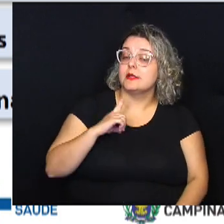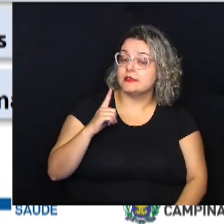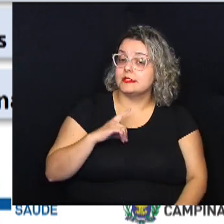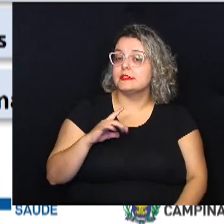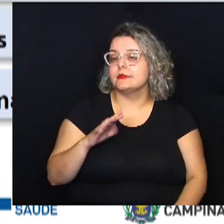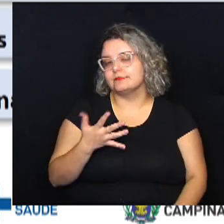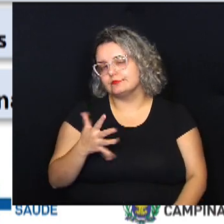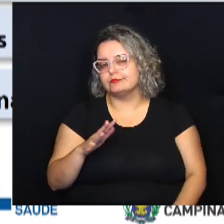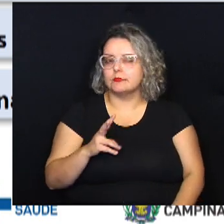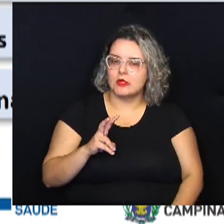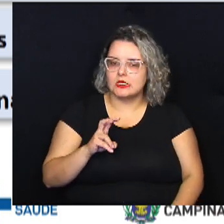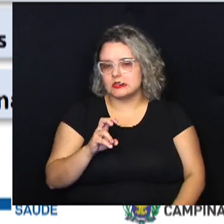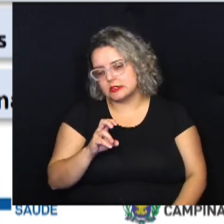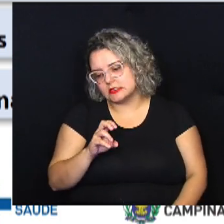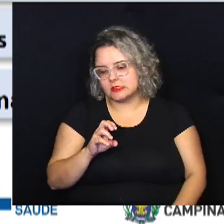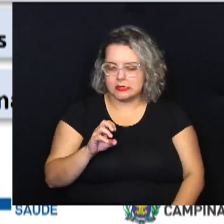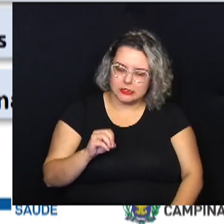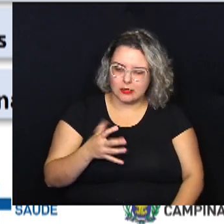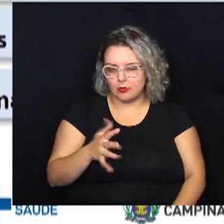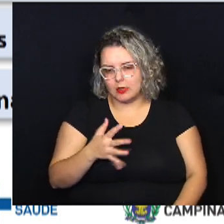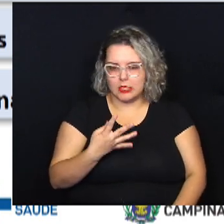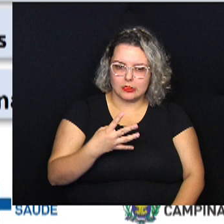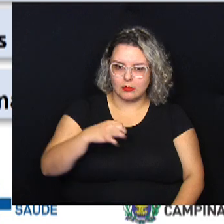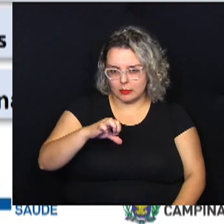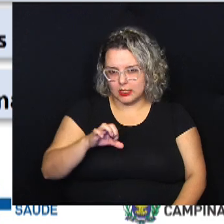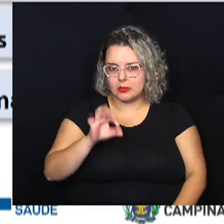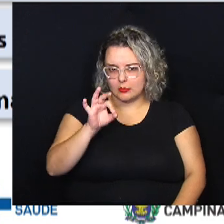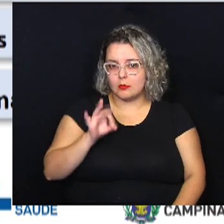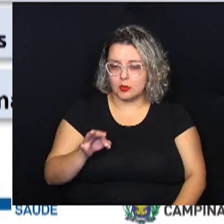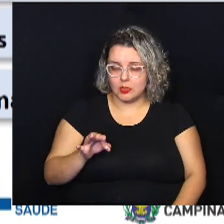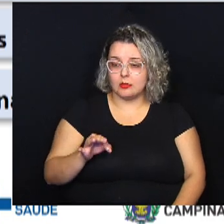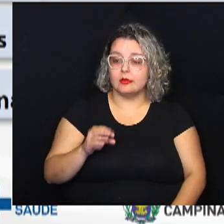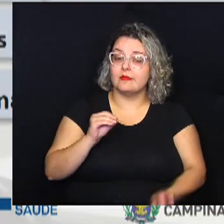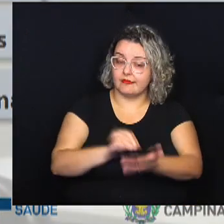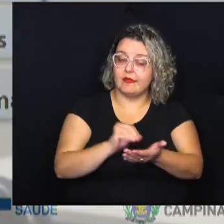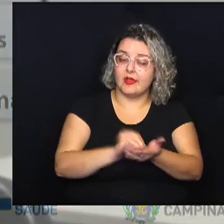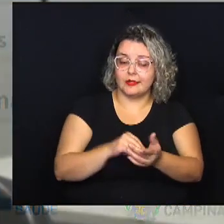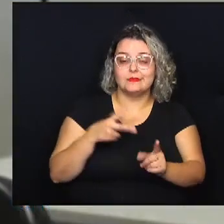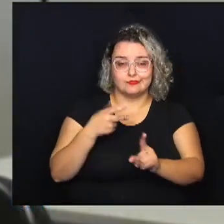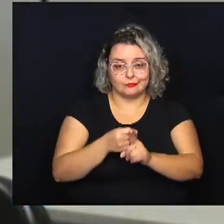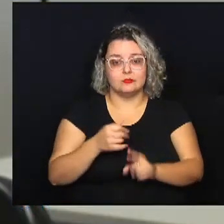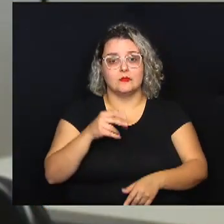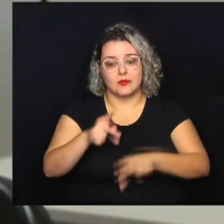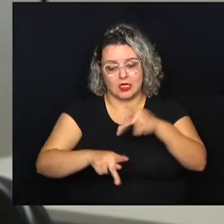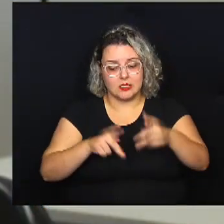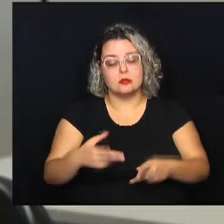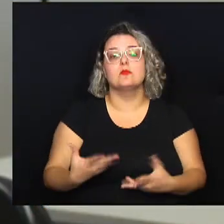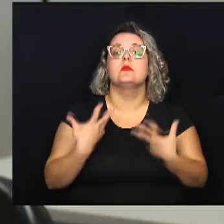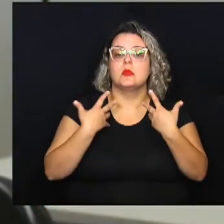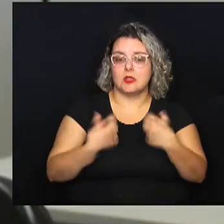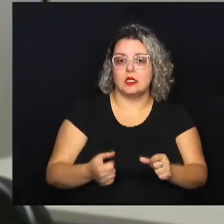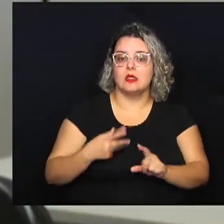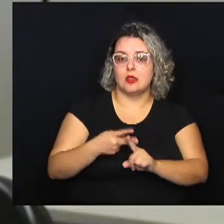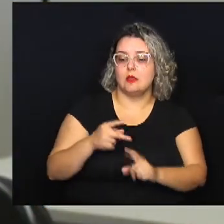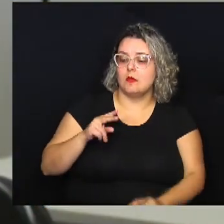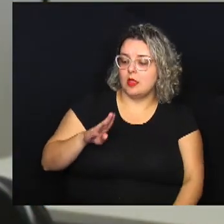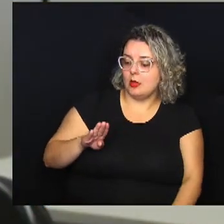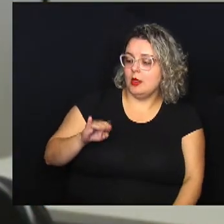de 50% de cobertura. Ainda faltam muitas pessoas nesse público para receberem essa vacina